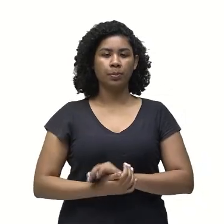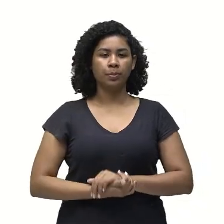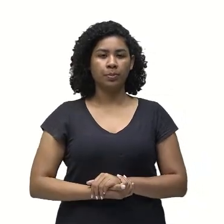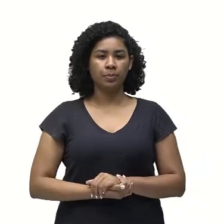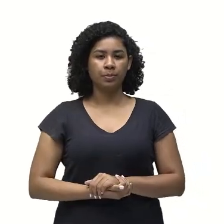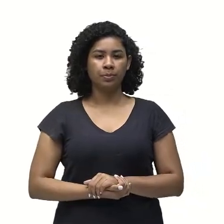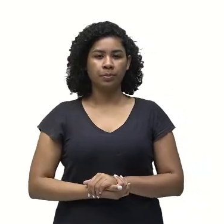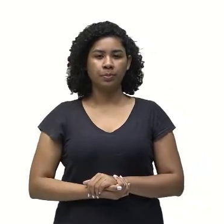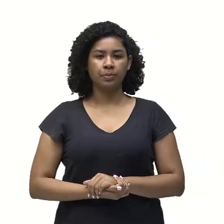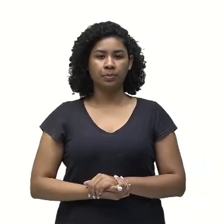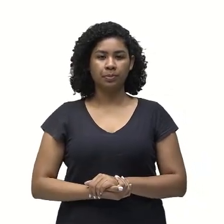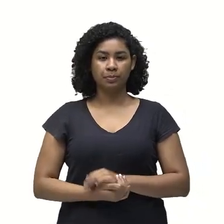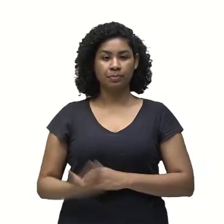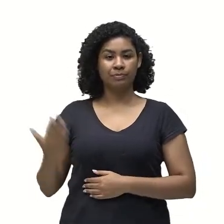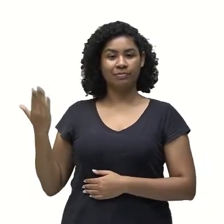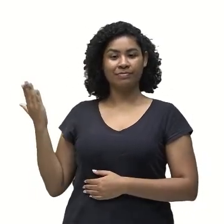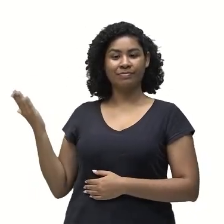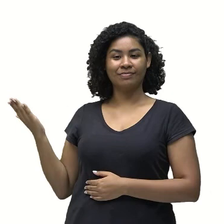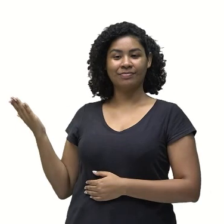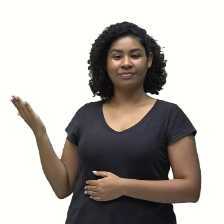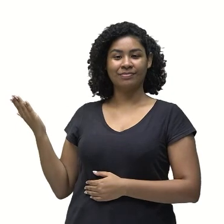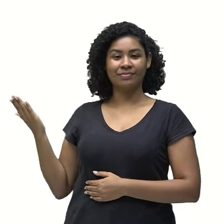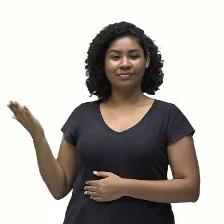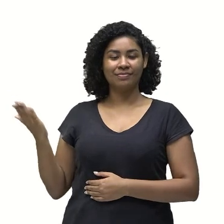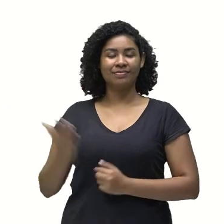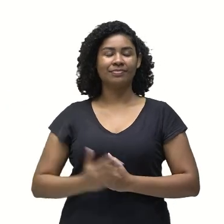Vou colocar bem bonitão aqui para você relembrar.